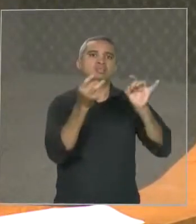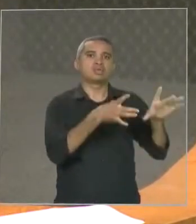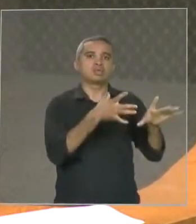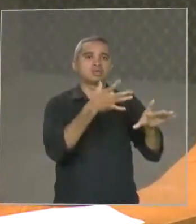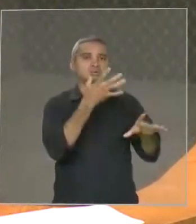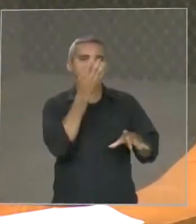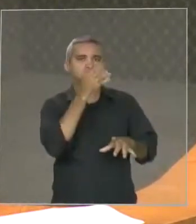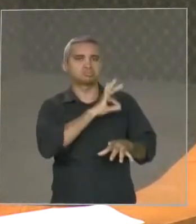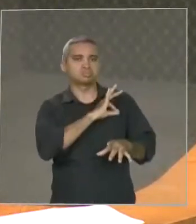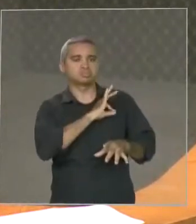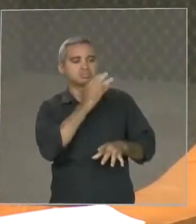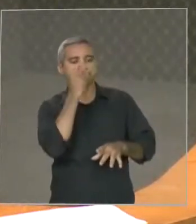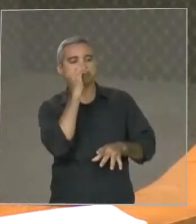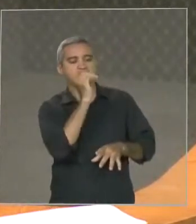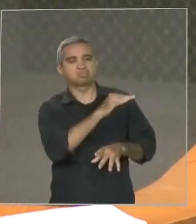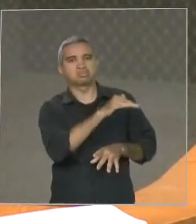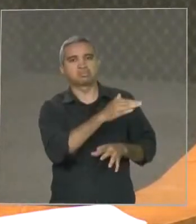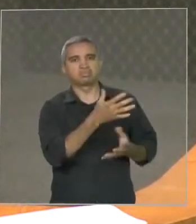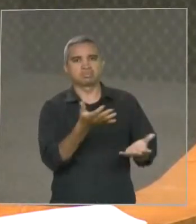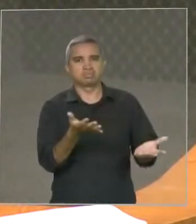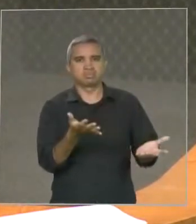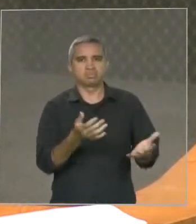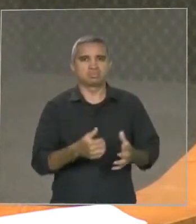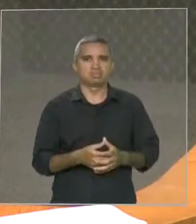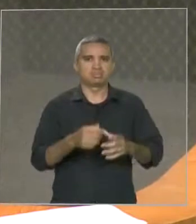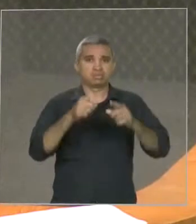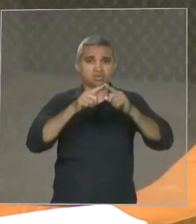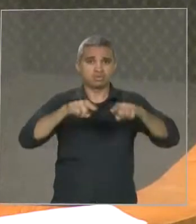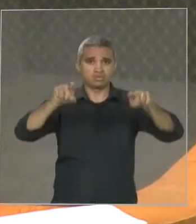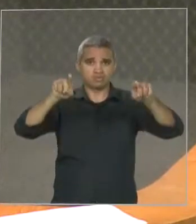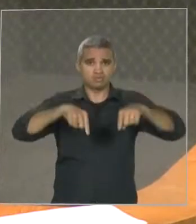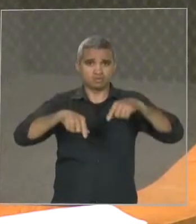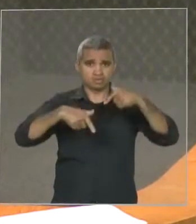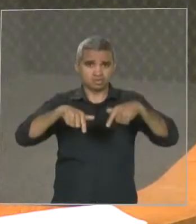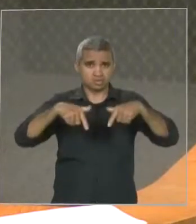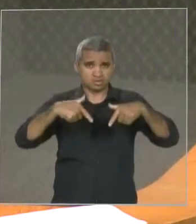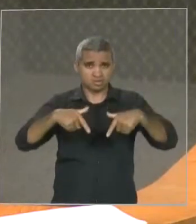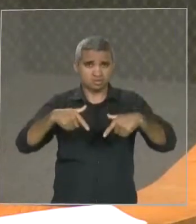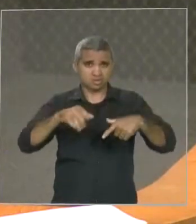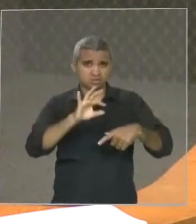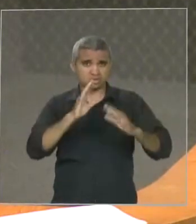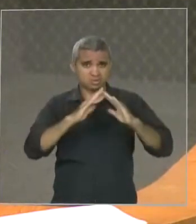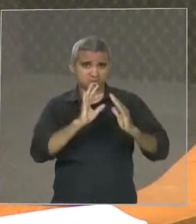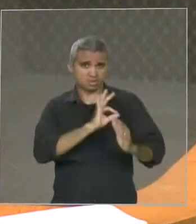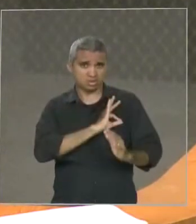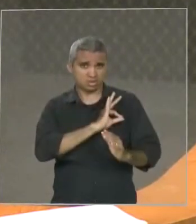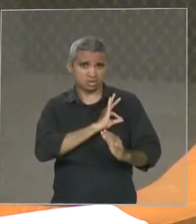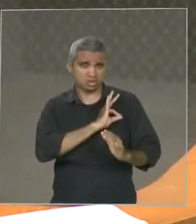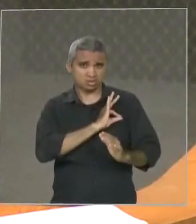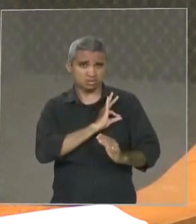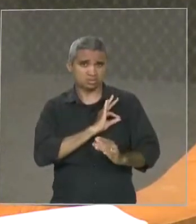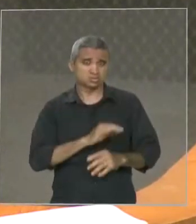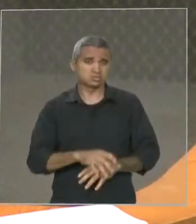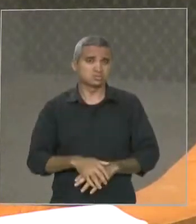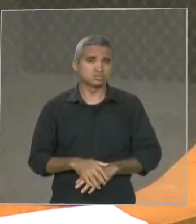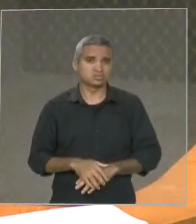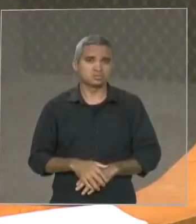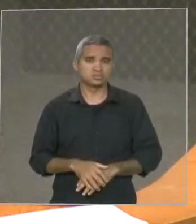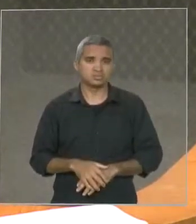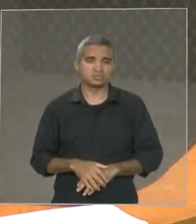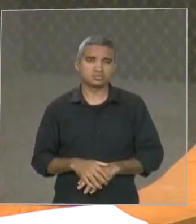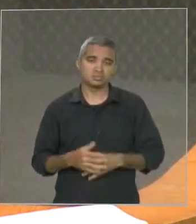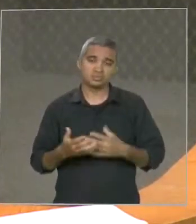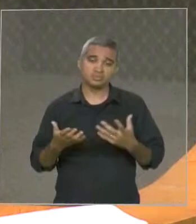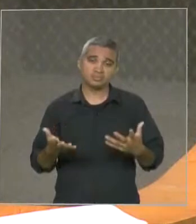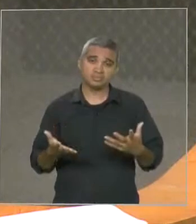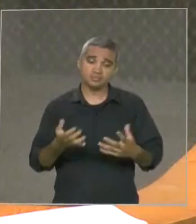os próprios funcionários da delegacia, os próprios policiais. E realmente eu